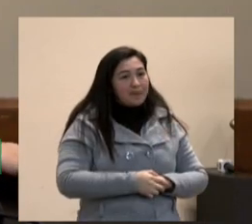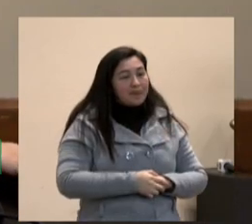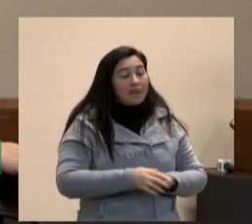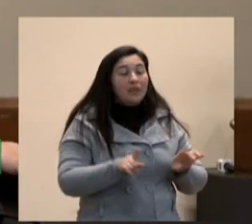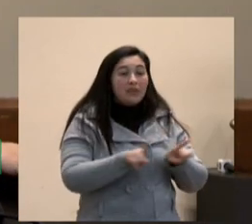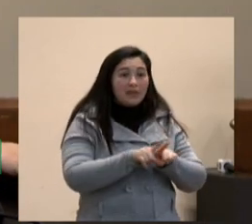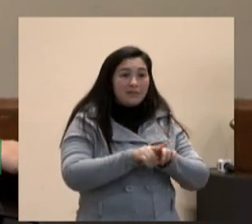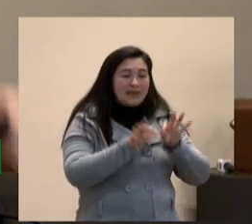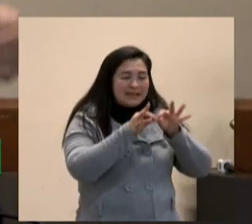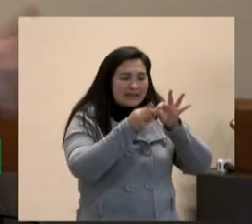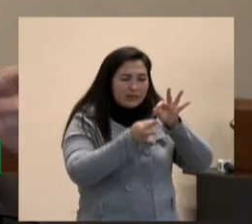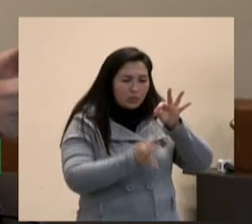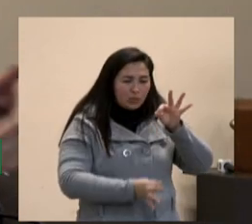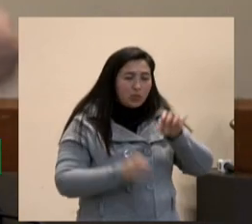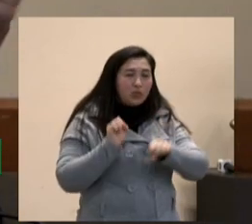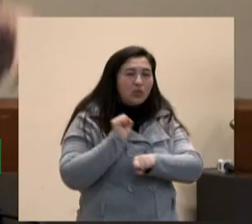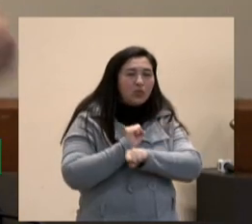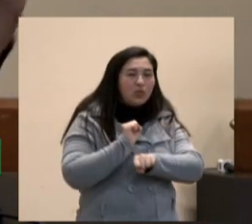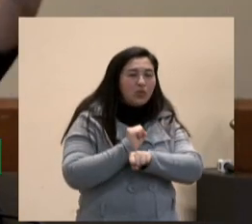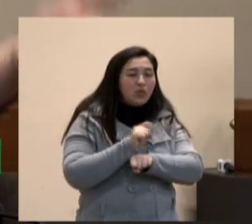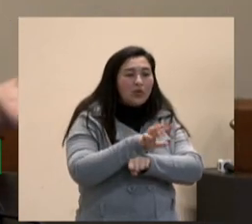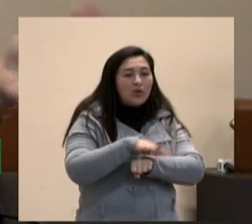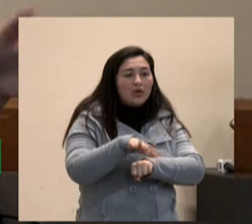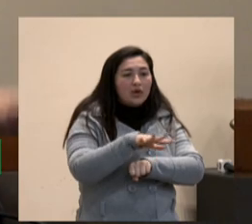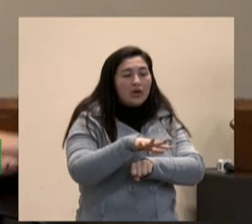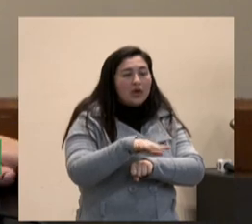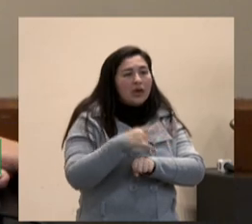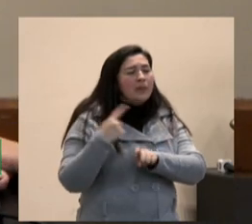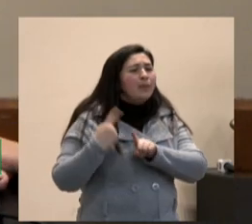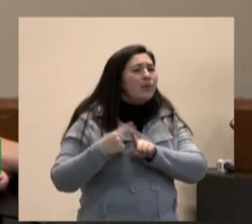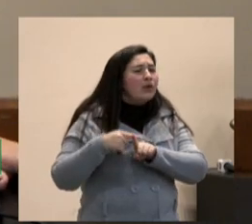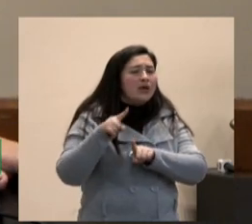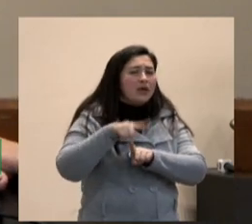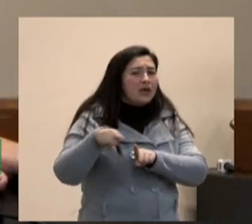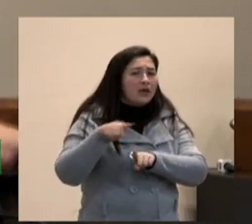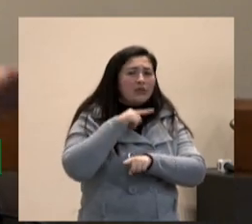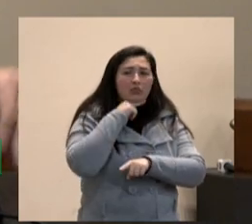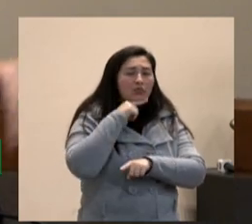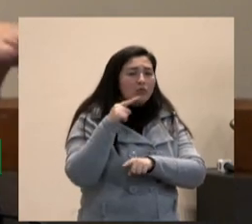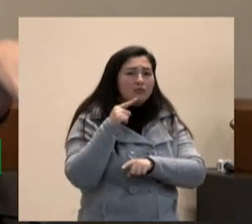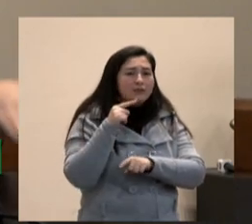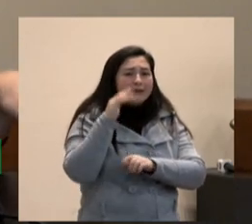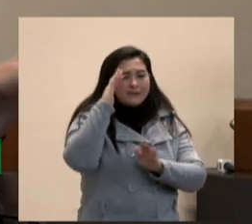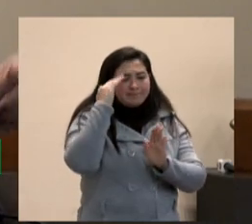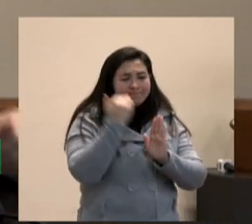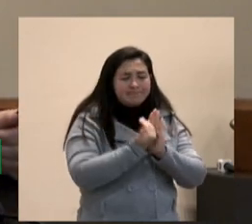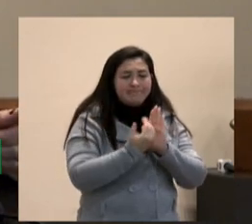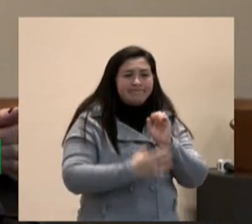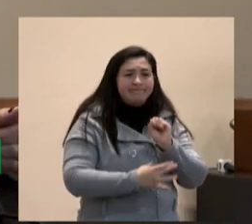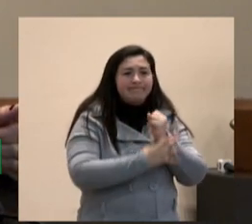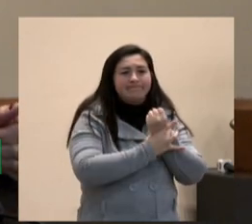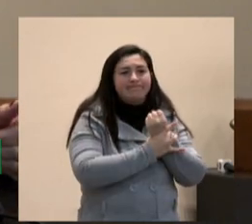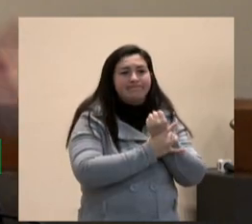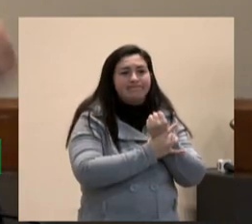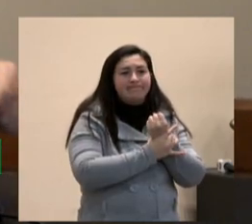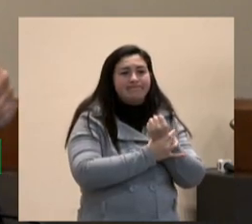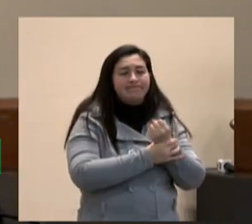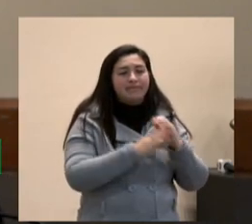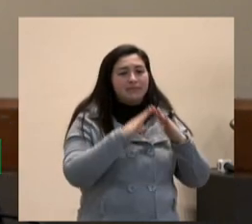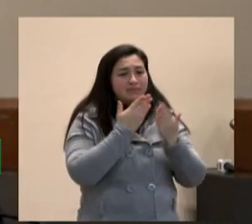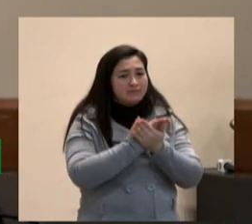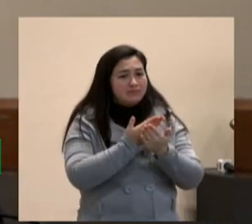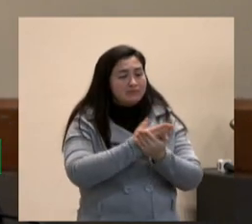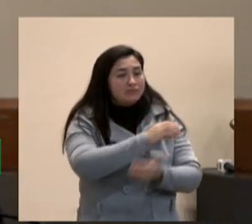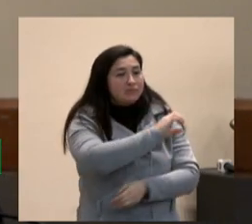espera, né? Avaliar os fatores que levam à não garantia dos direitos das crianças ao acesso à creche e à pré-escola,